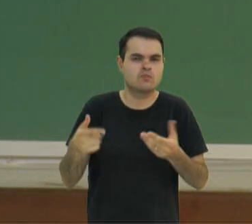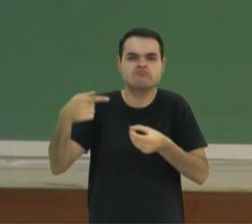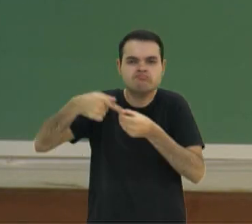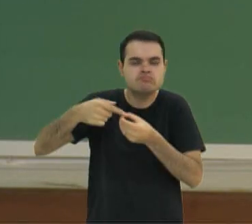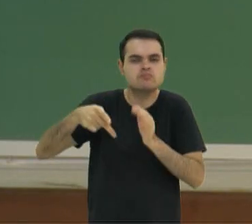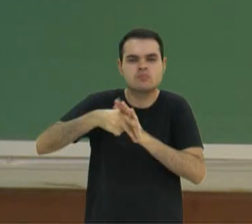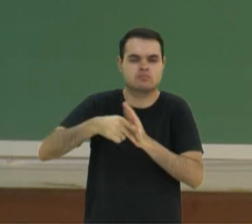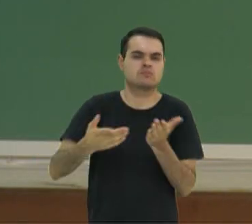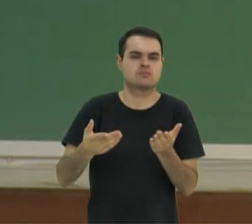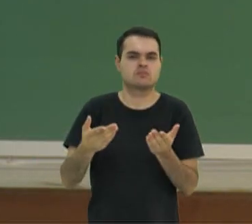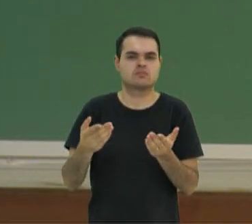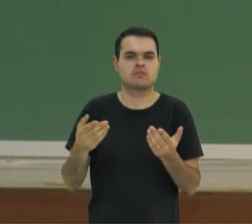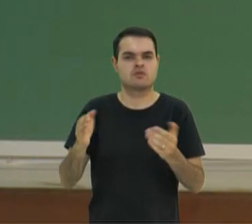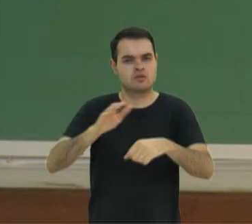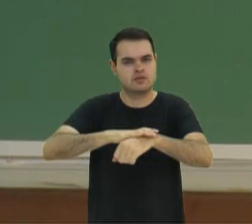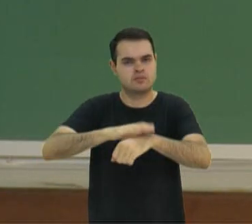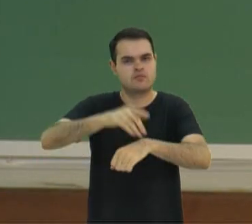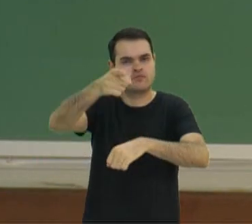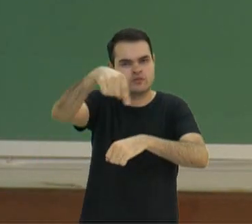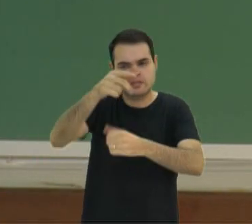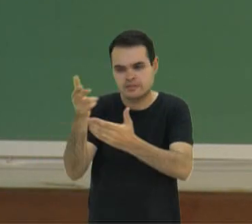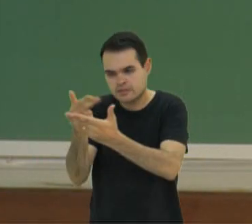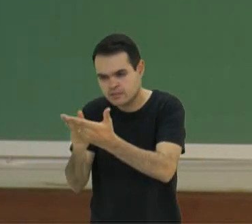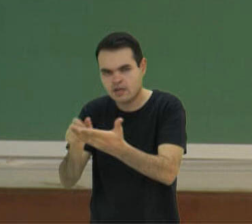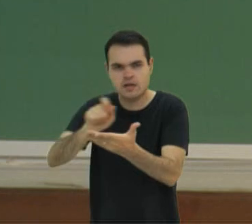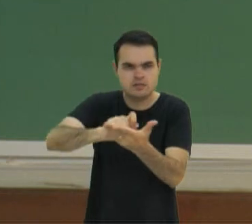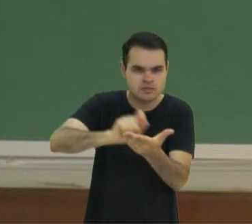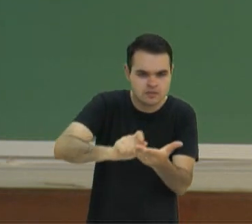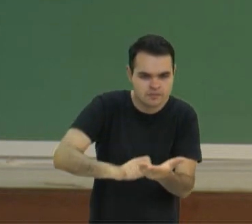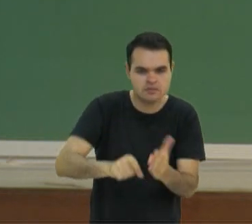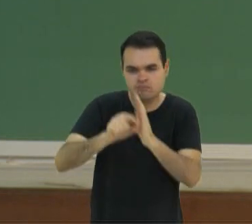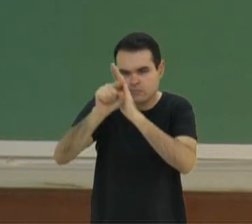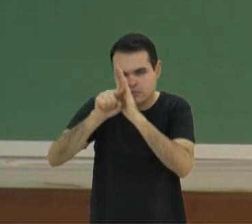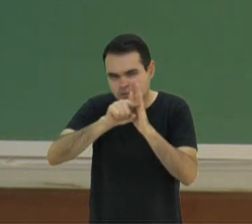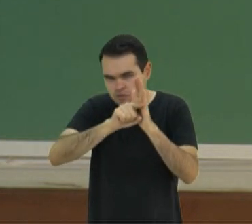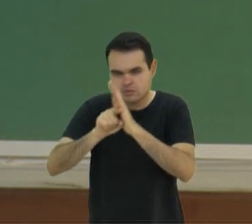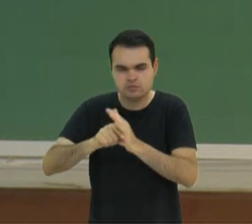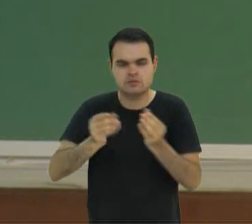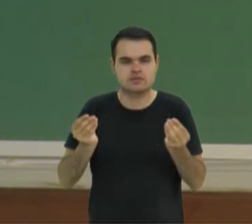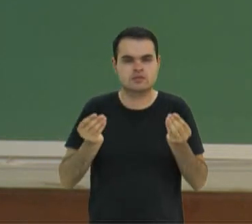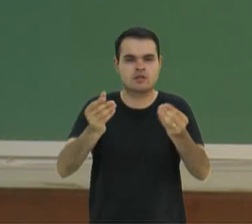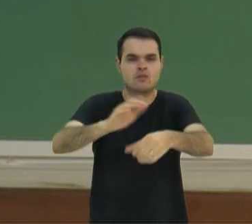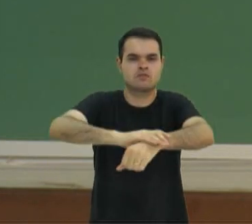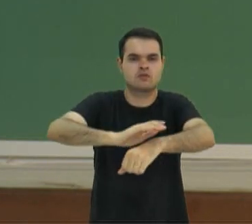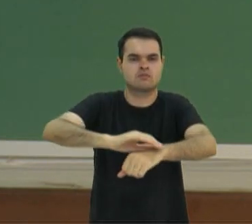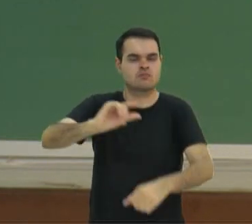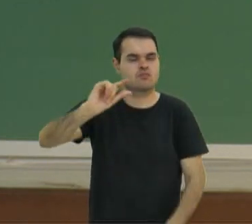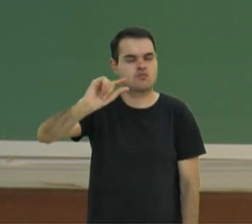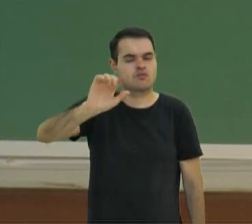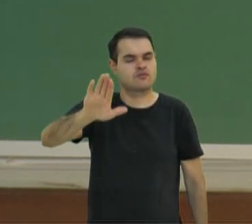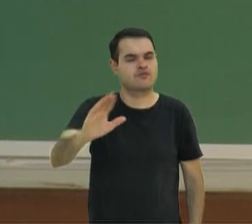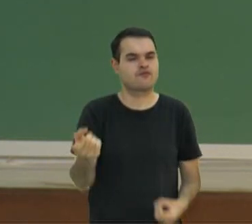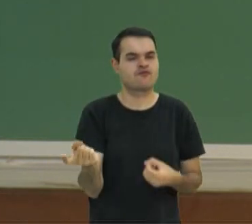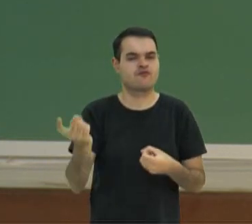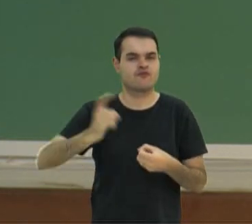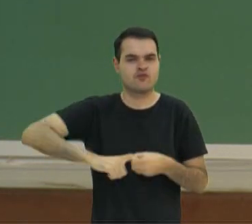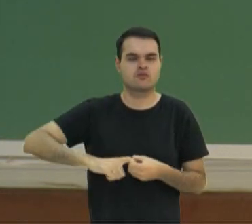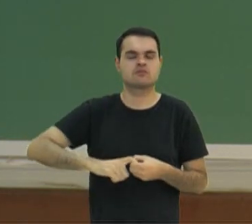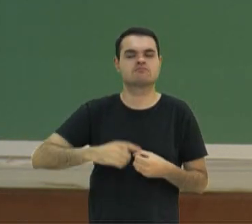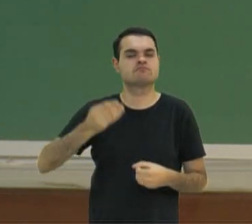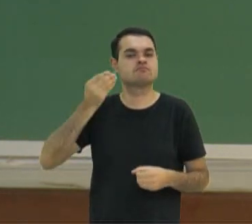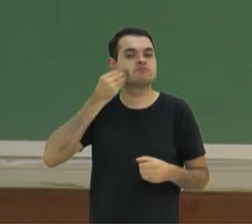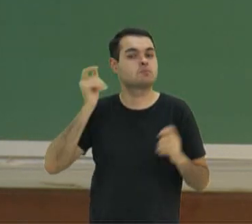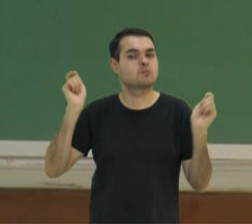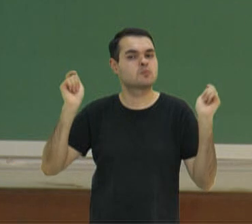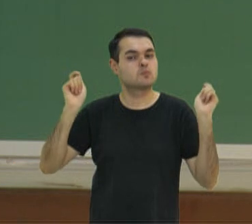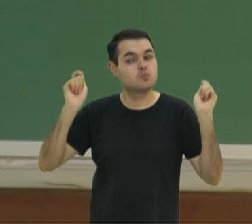vocês poderem desenhar aí, para vocês poderem escrever, fazer as suas pesquisas, qualquer coisa, e daqui a pouco a gente volta com uma possível